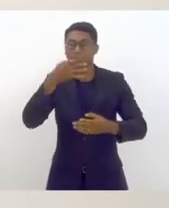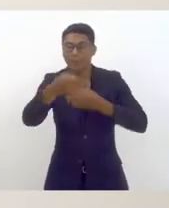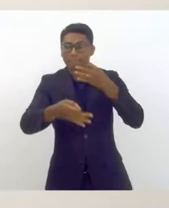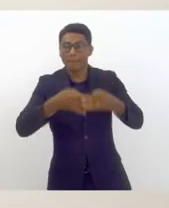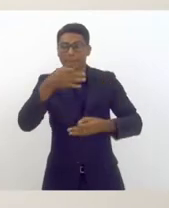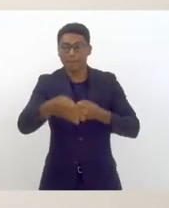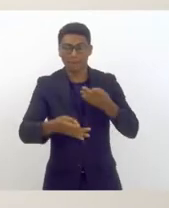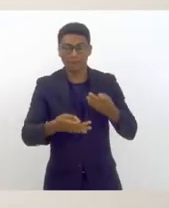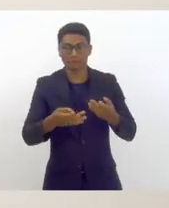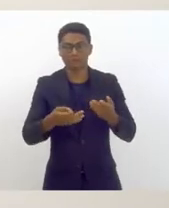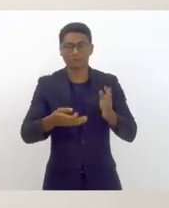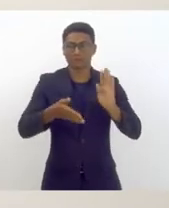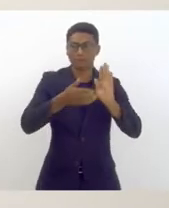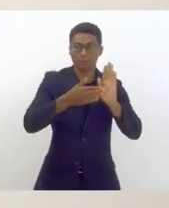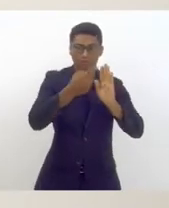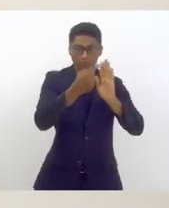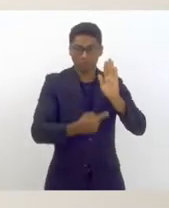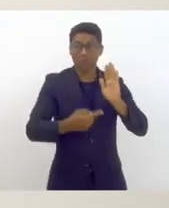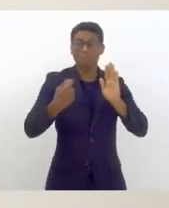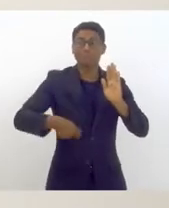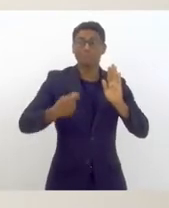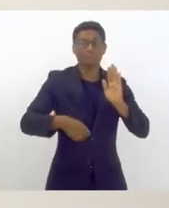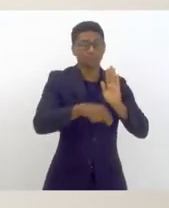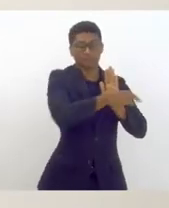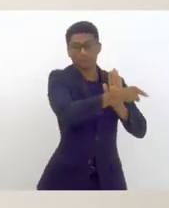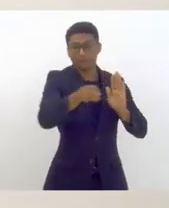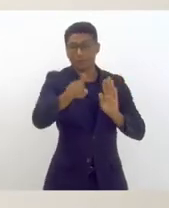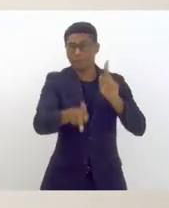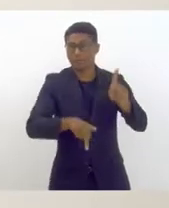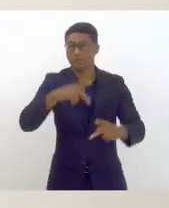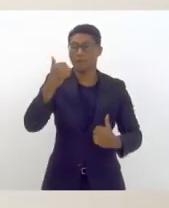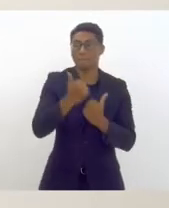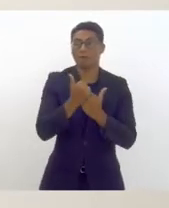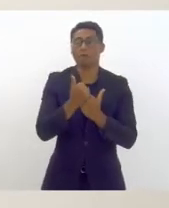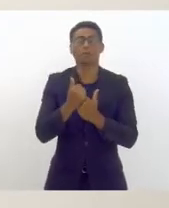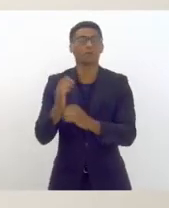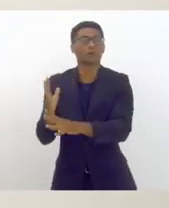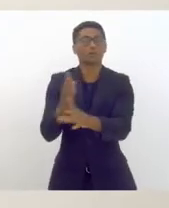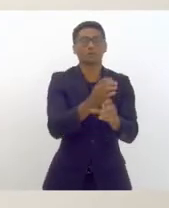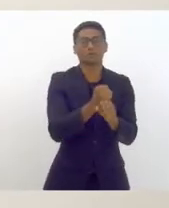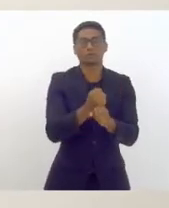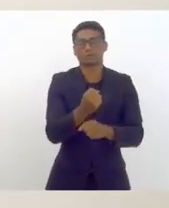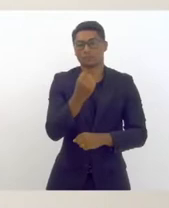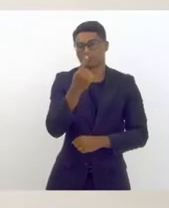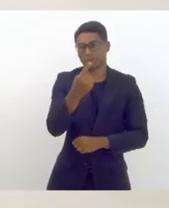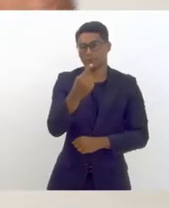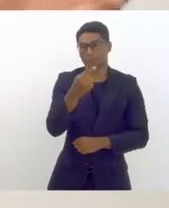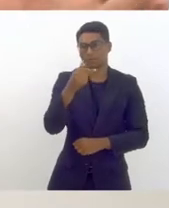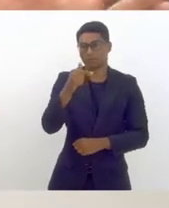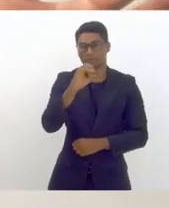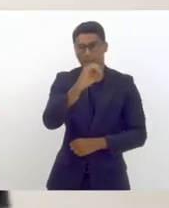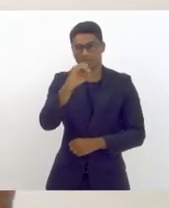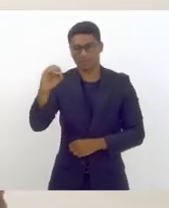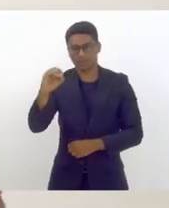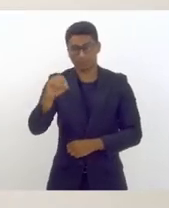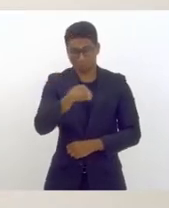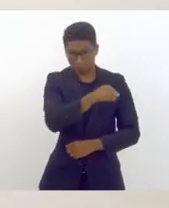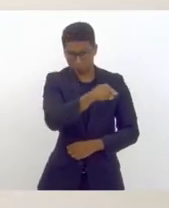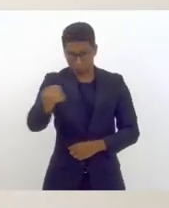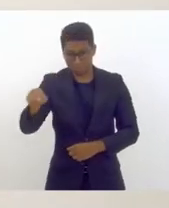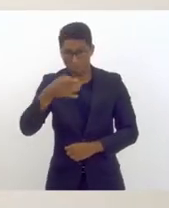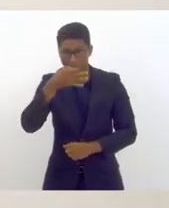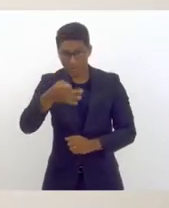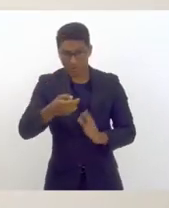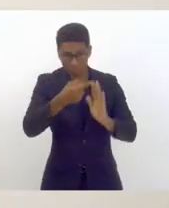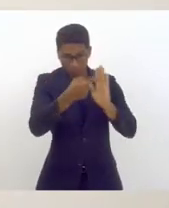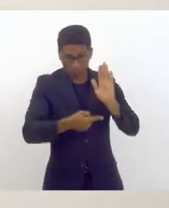1.700 apoiamentos da população. As pessoas entram e, ao concordarem com aquela sugestão,